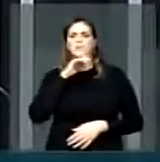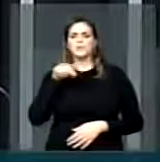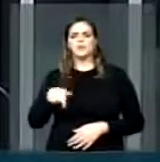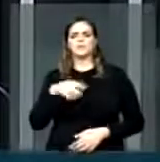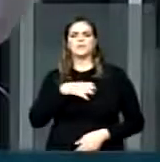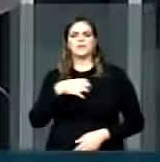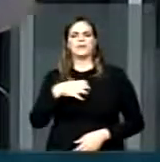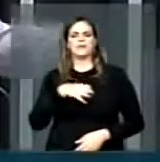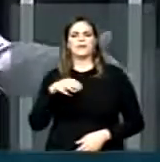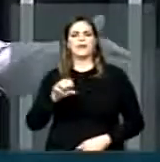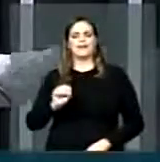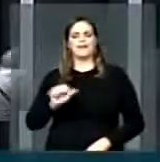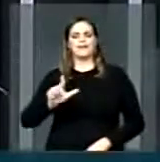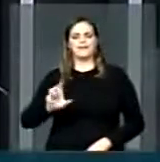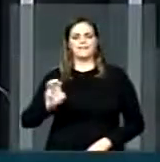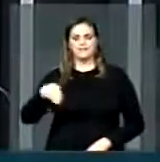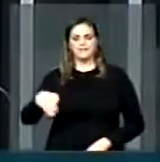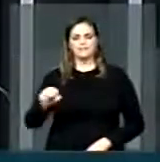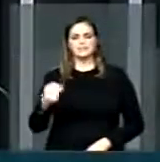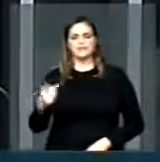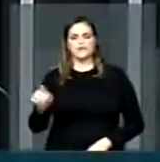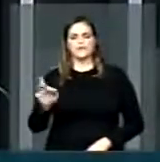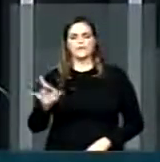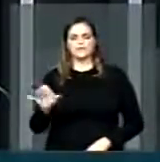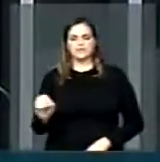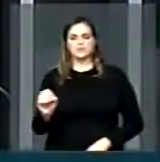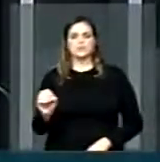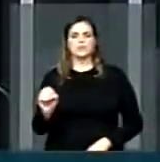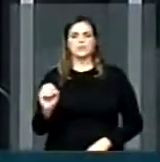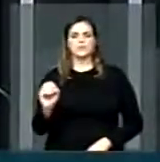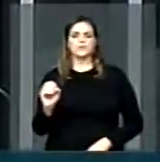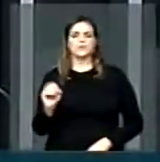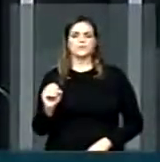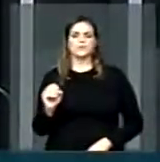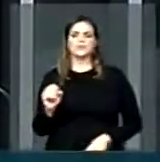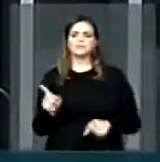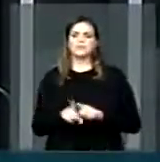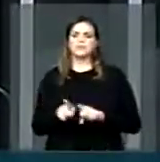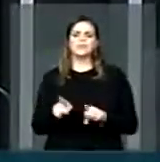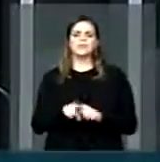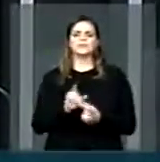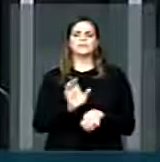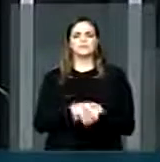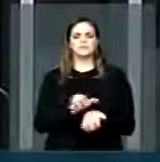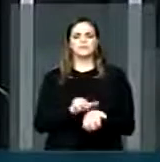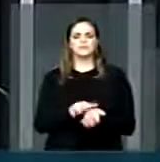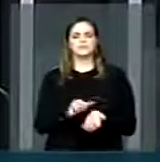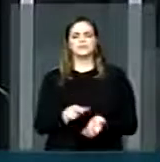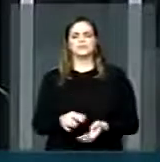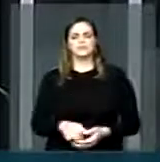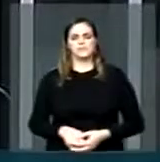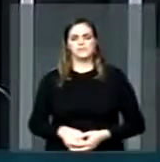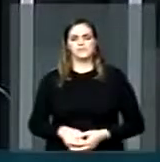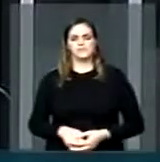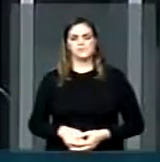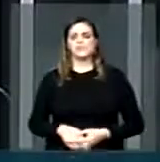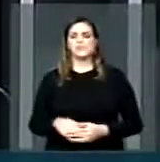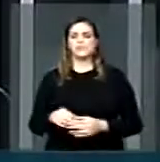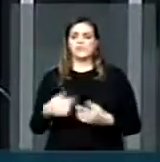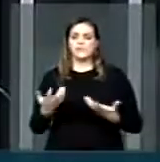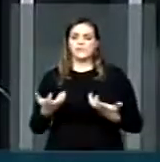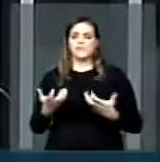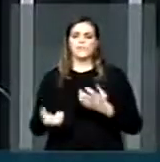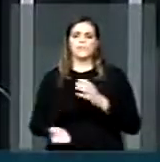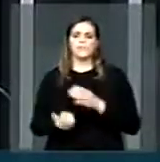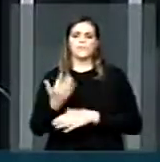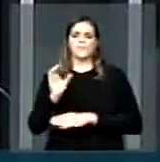São Francisco, que pertenceu a Pernambuco, e a gente luta pela sua emancipação, que é o estado do Rio São Francisco, e assim